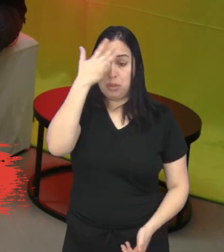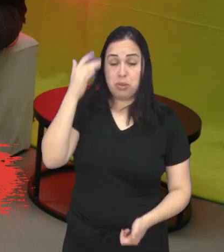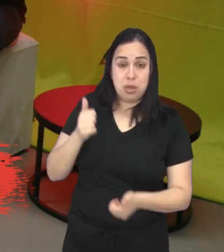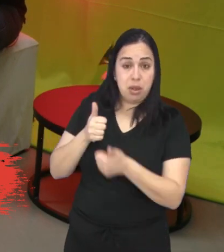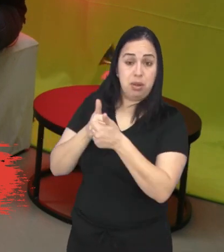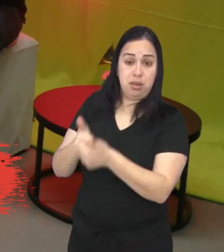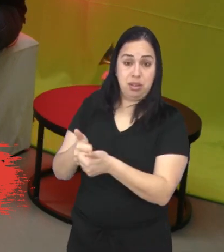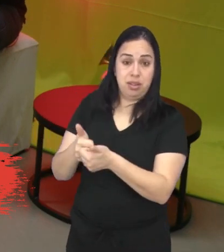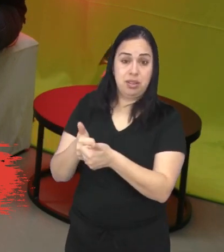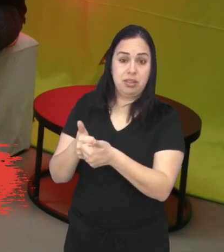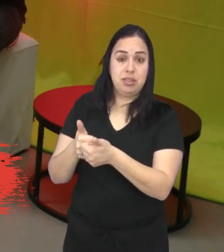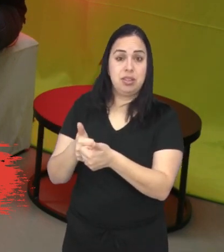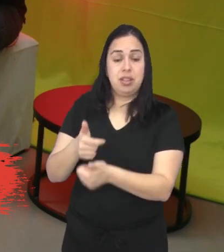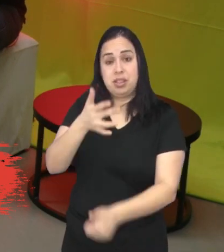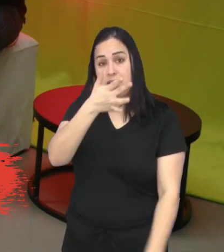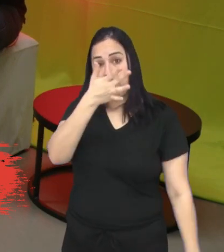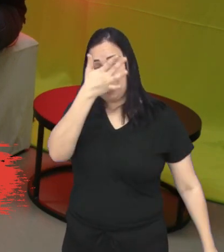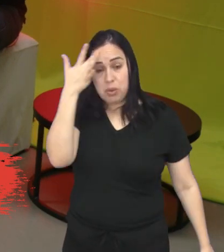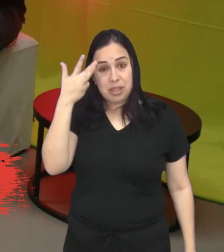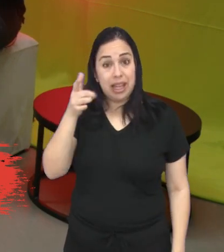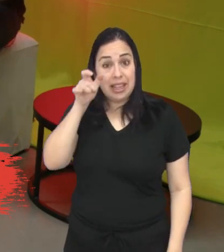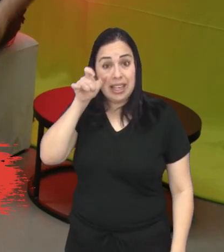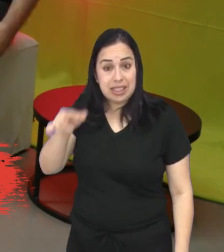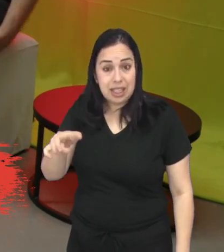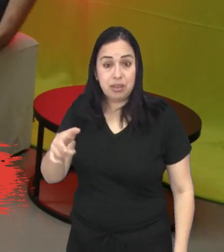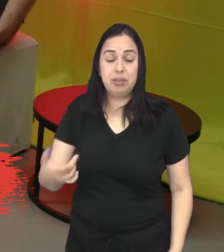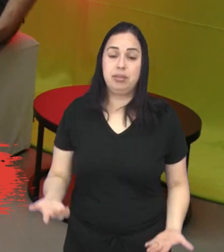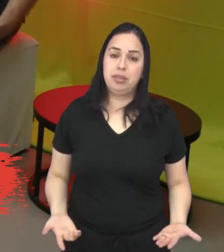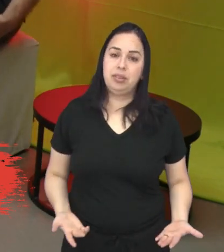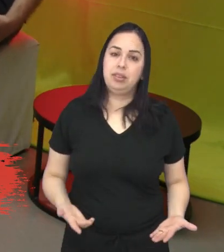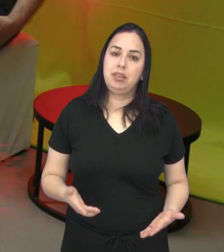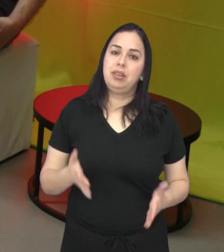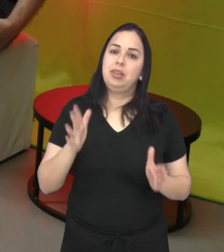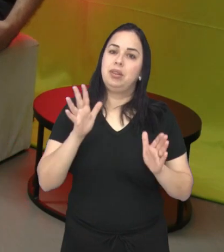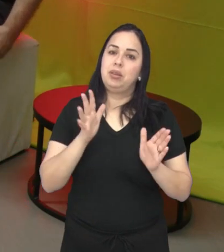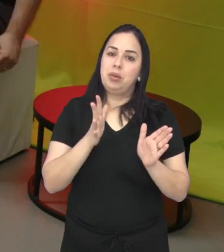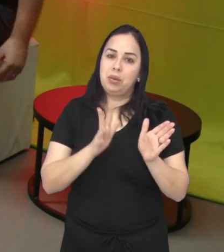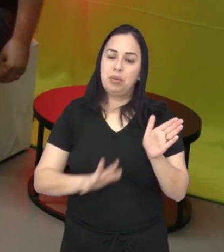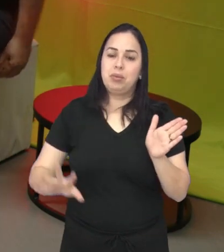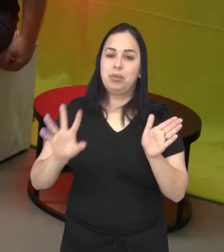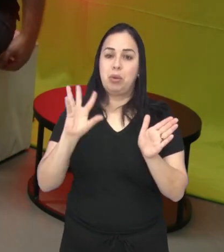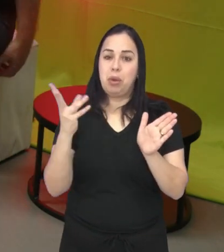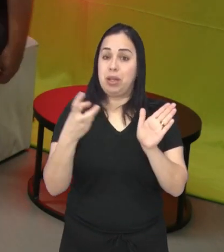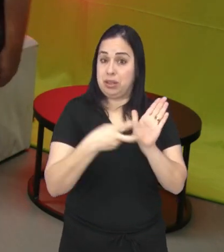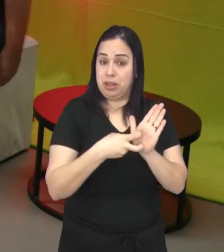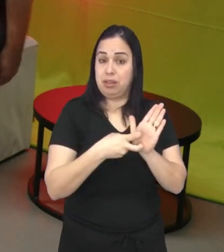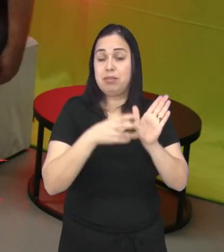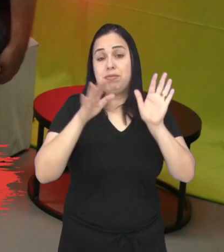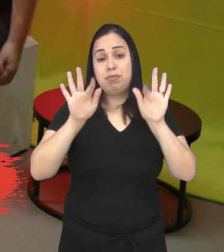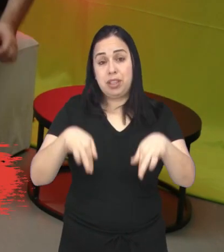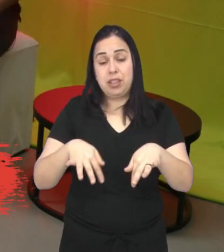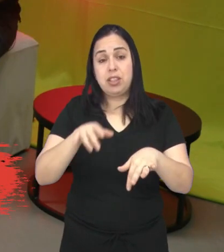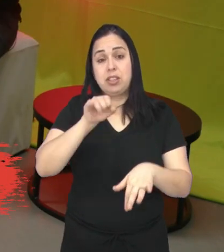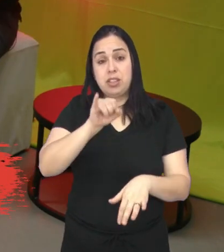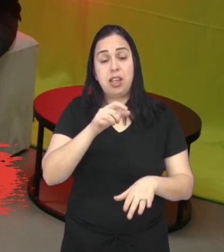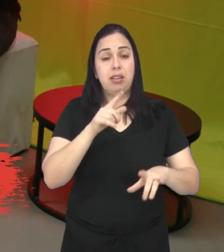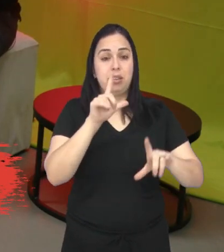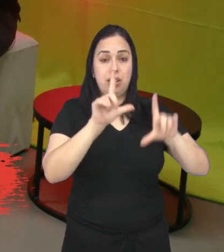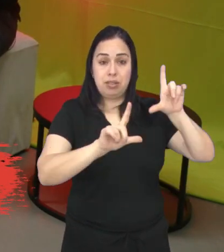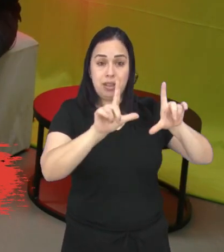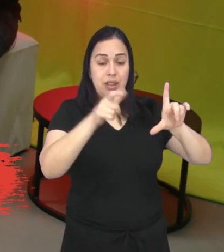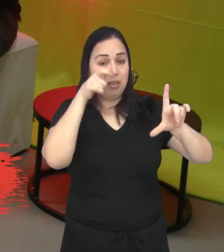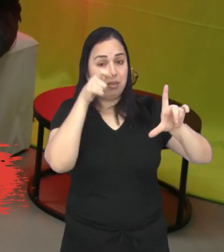acompanhar, quem ficou interessado na mentoria, né? Obrigado. Bom, Conexão vai ficando por aqui. Se você está assistindo pela TV no